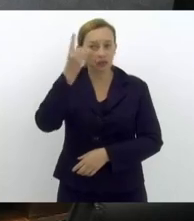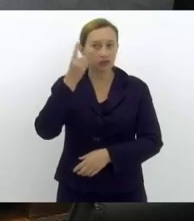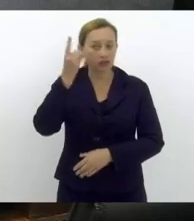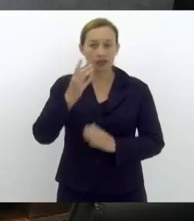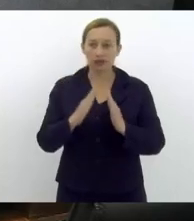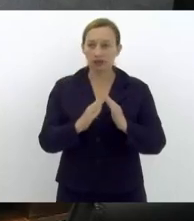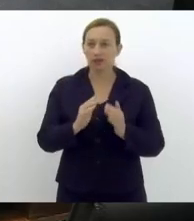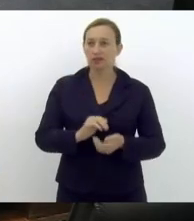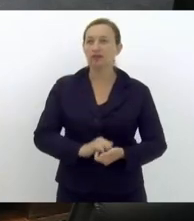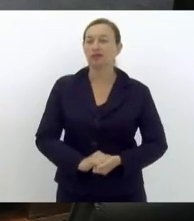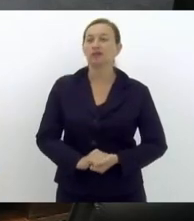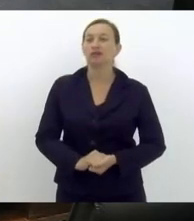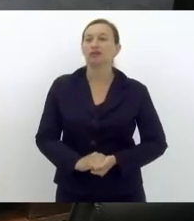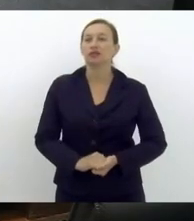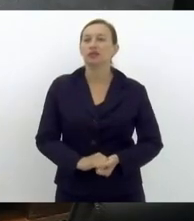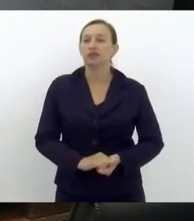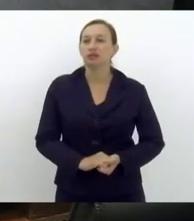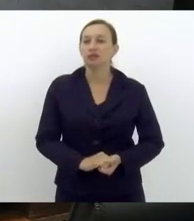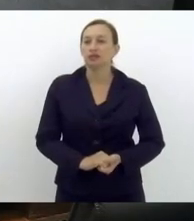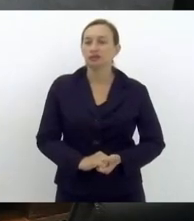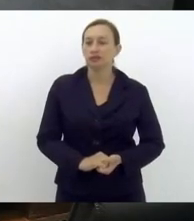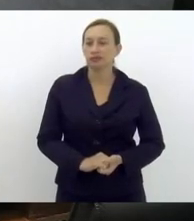Vamos ver o que vai dar.